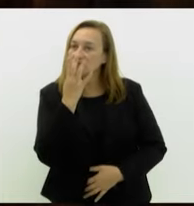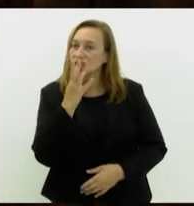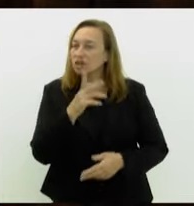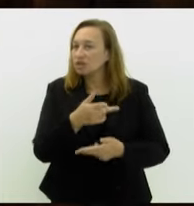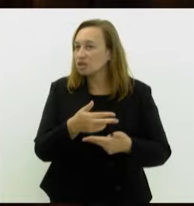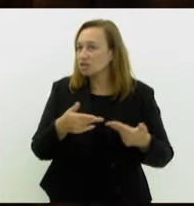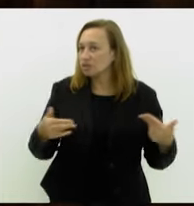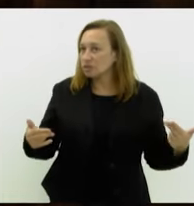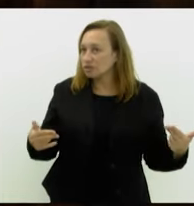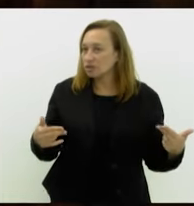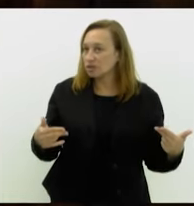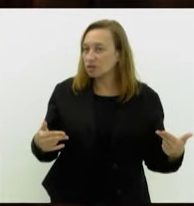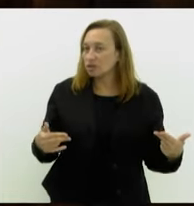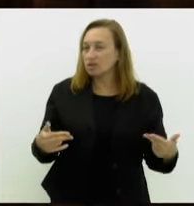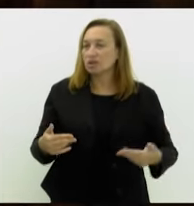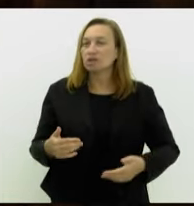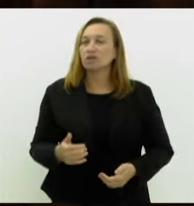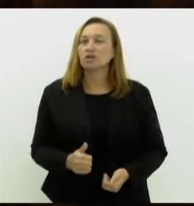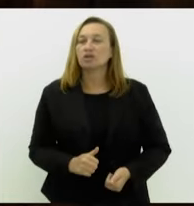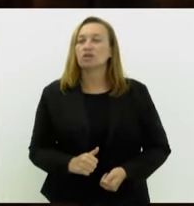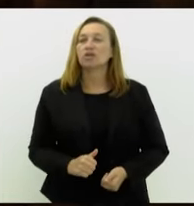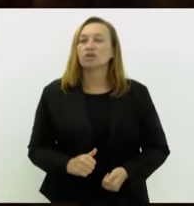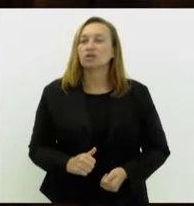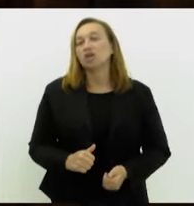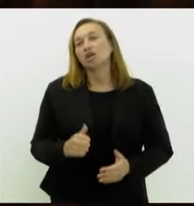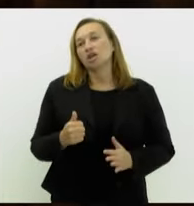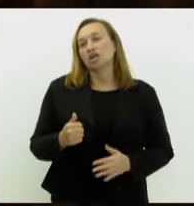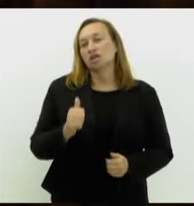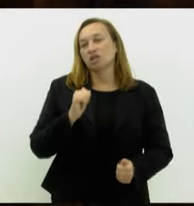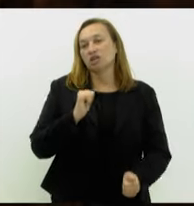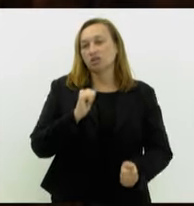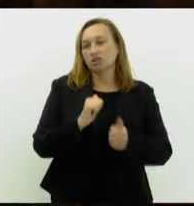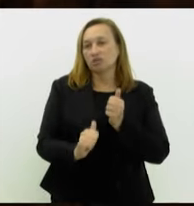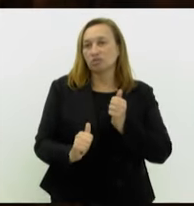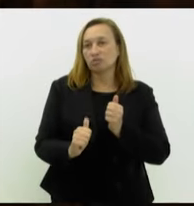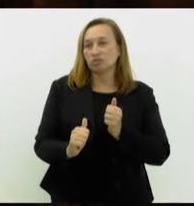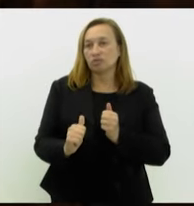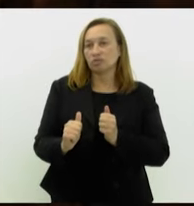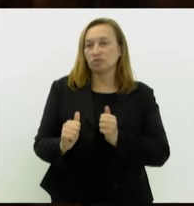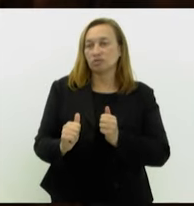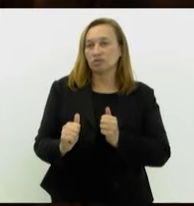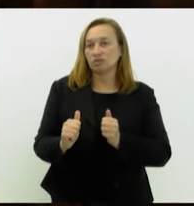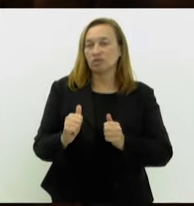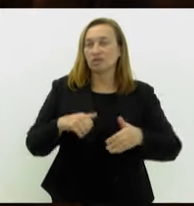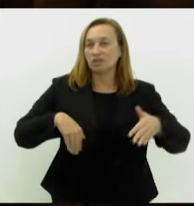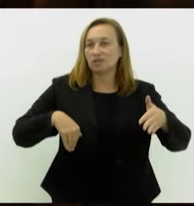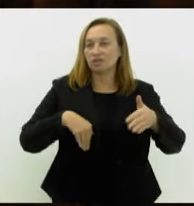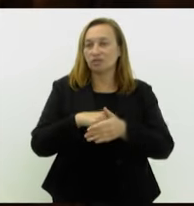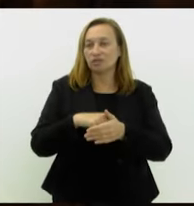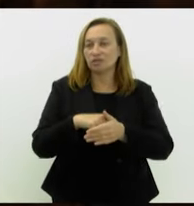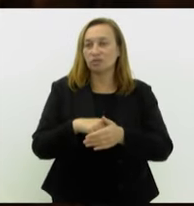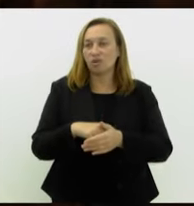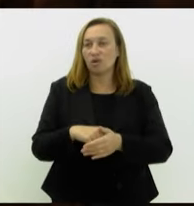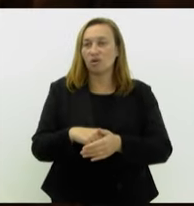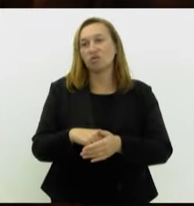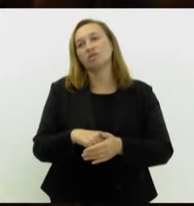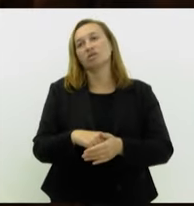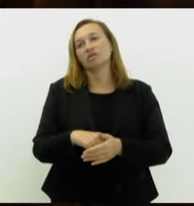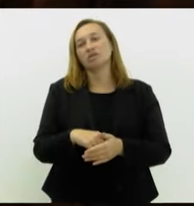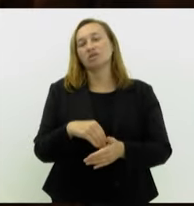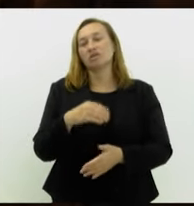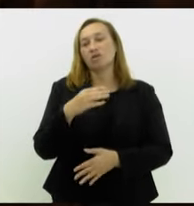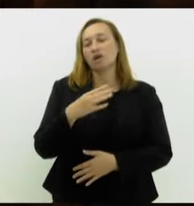uma delas do meu time que anda meio mal mas é assim a vida cai e levanta e vim aqui